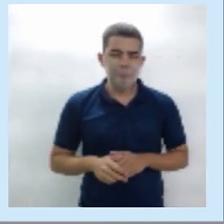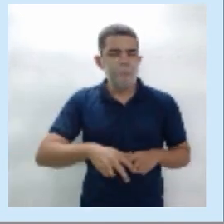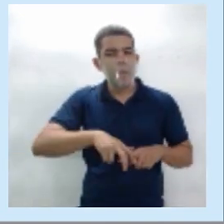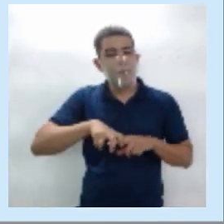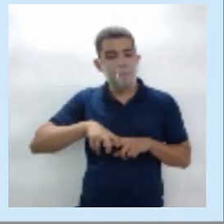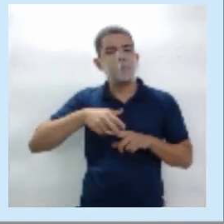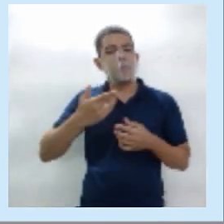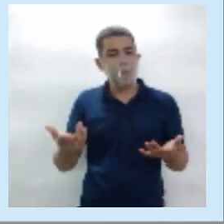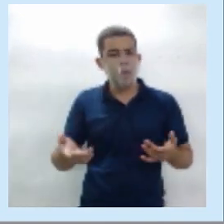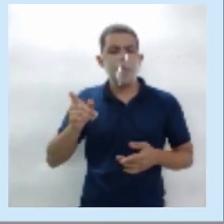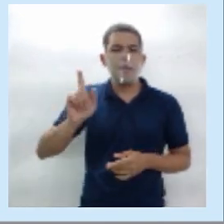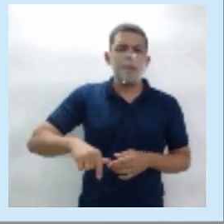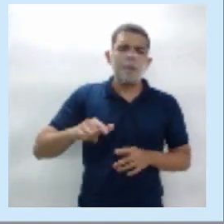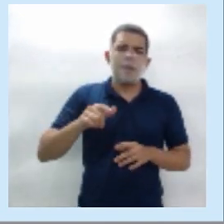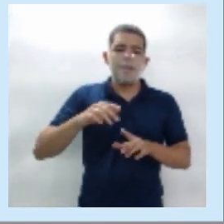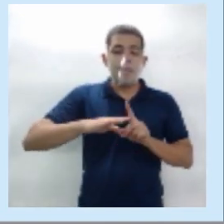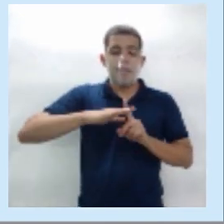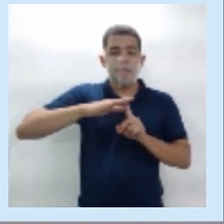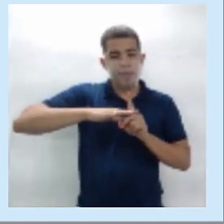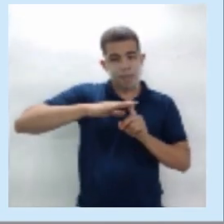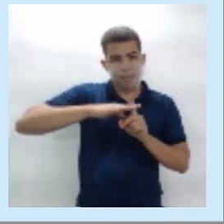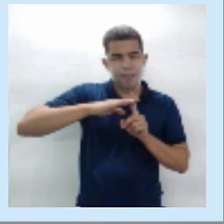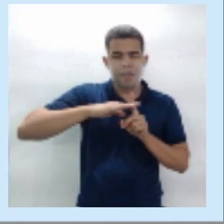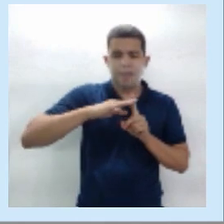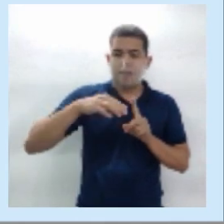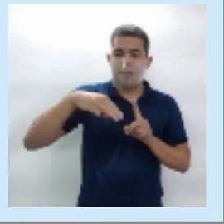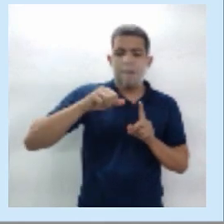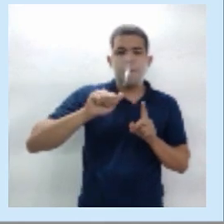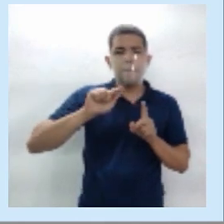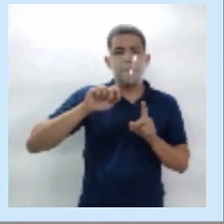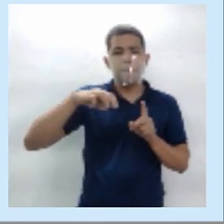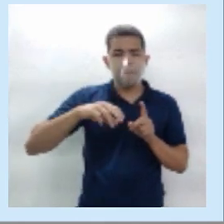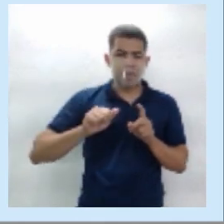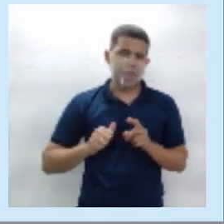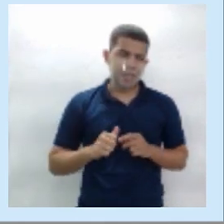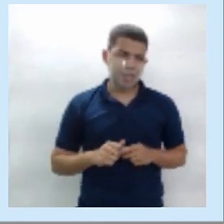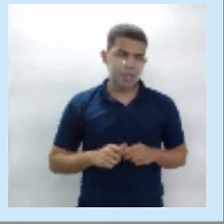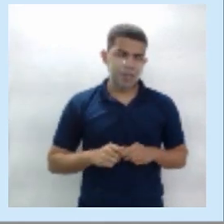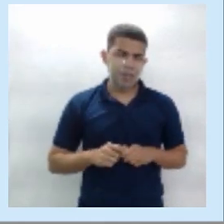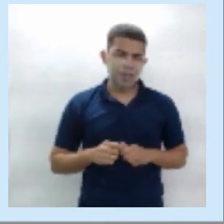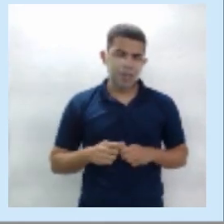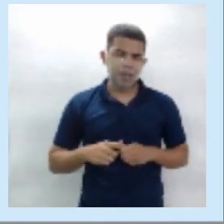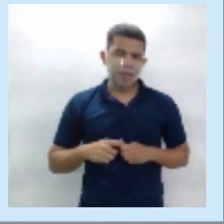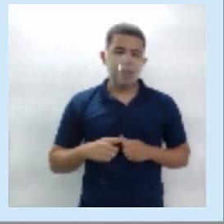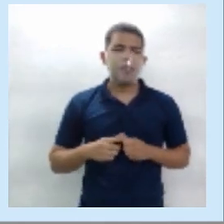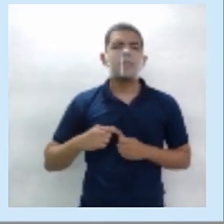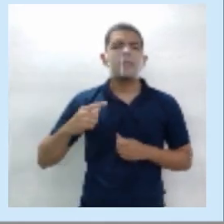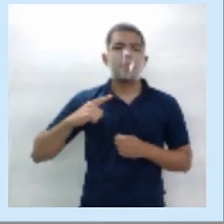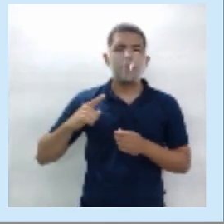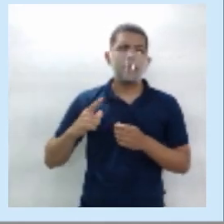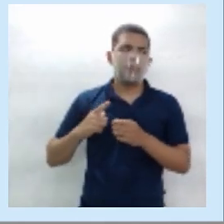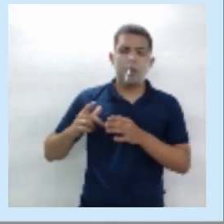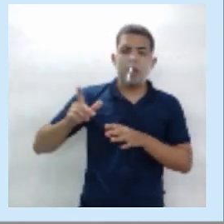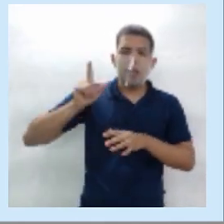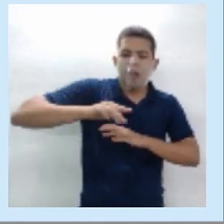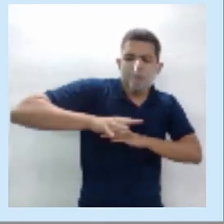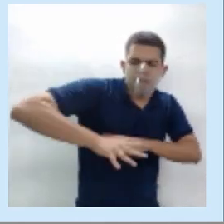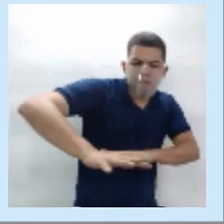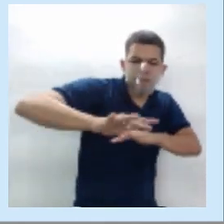tectônicas, justamente por causa da temperatura do magma, por causa de uma corrente